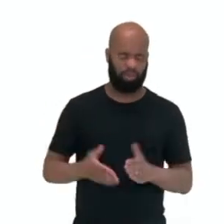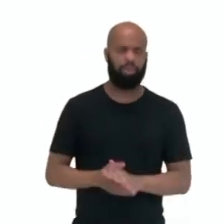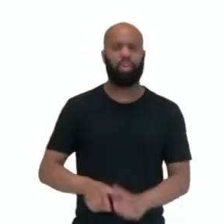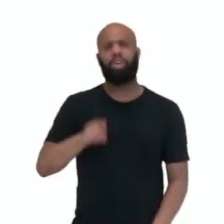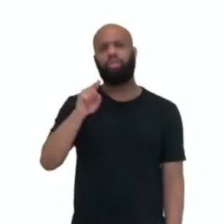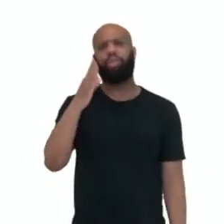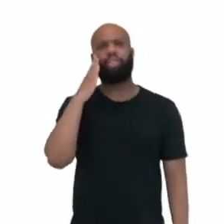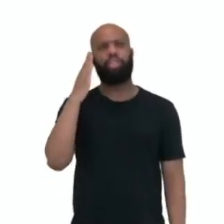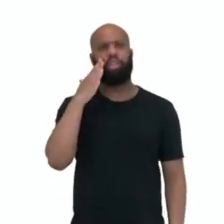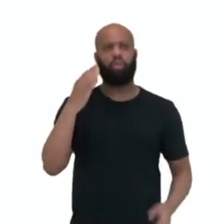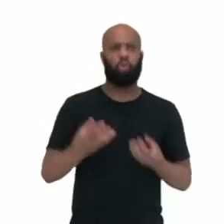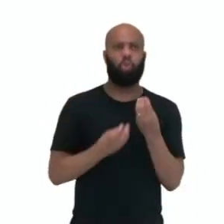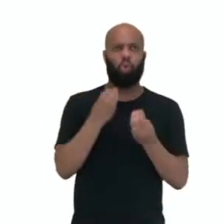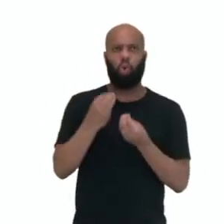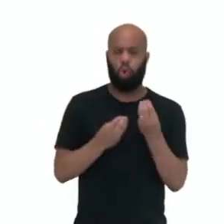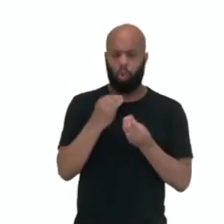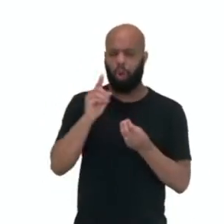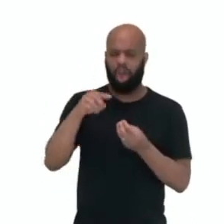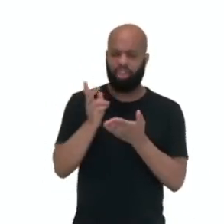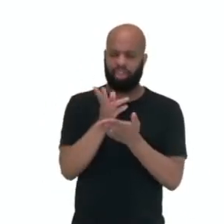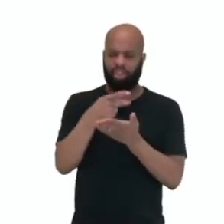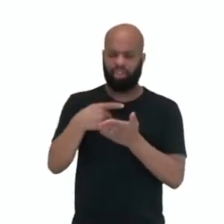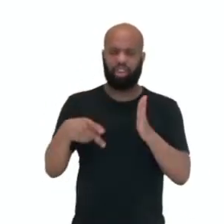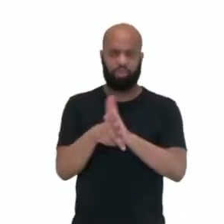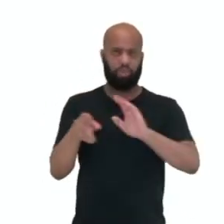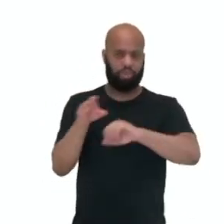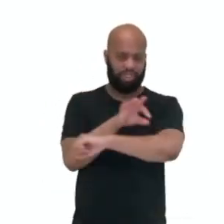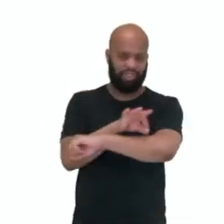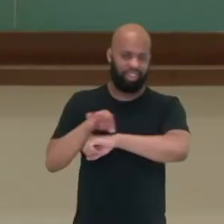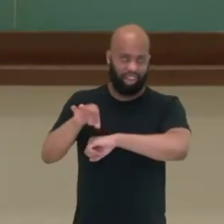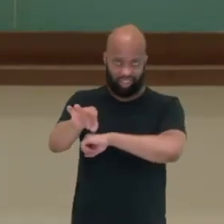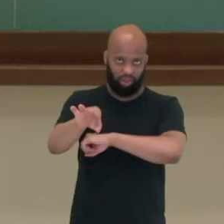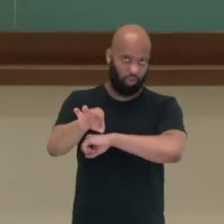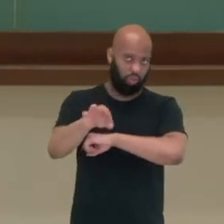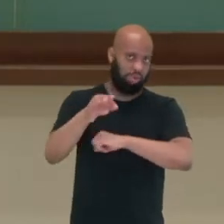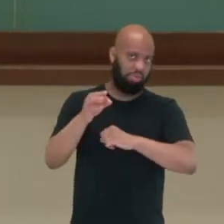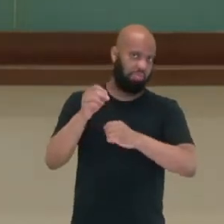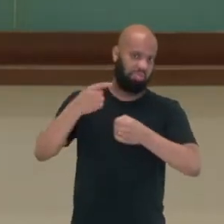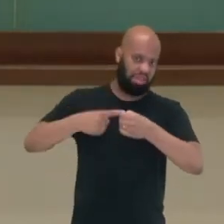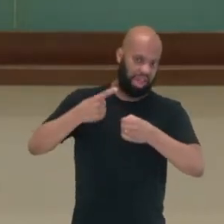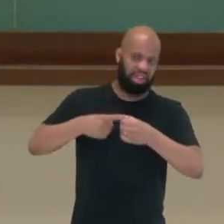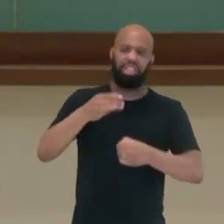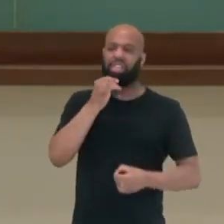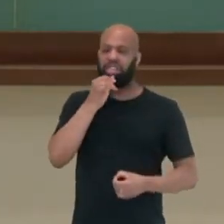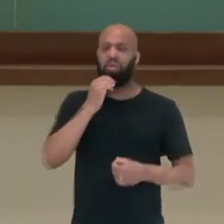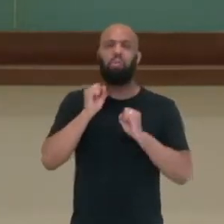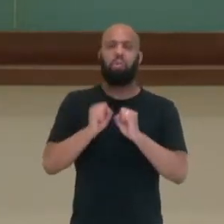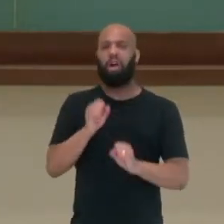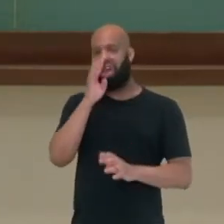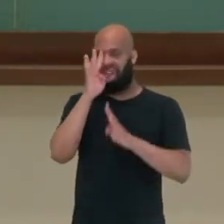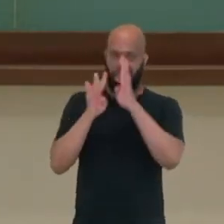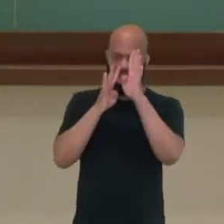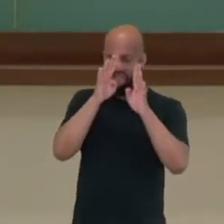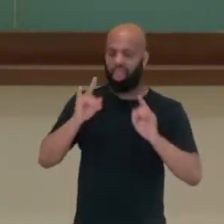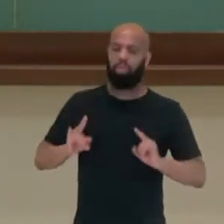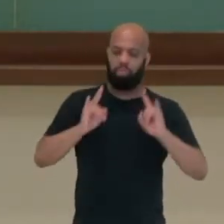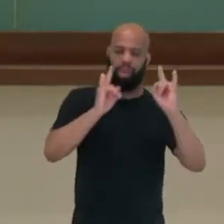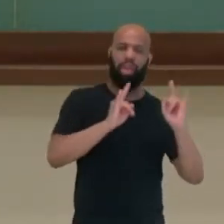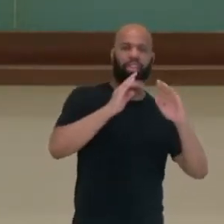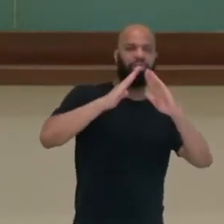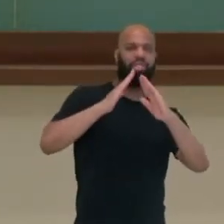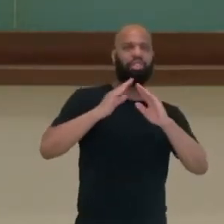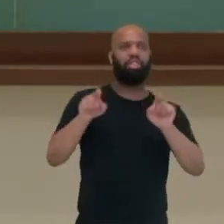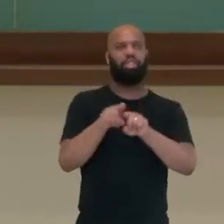Você sabe como é projetada uma cidade? Sabe o que é arquitetura? Será que a gente sai construindo aí prédios,